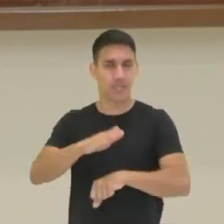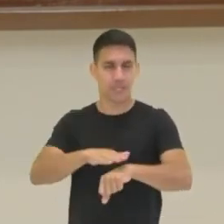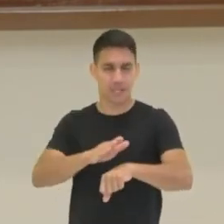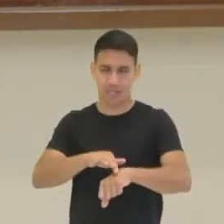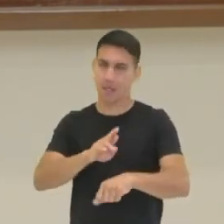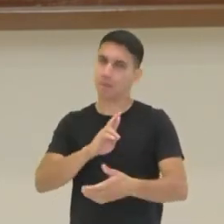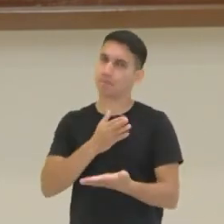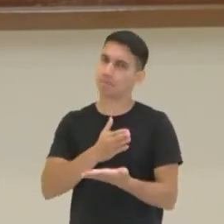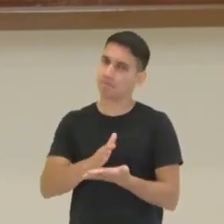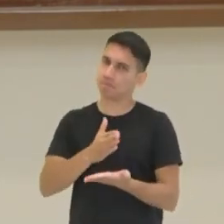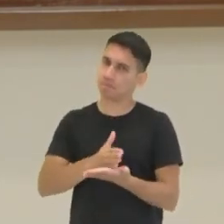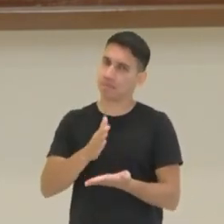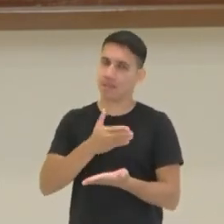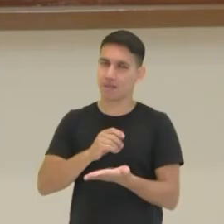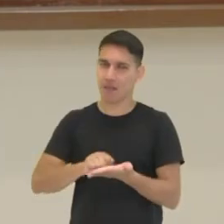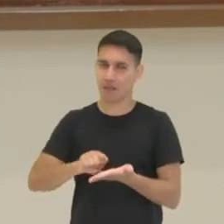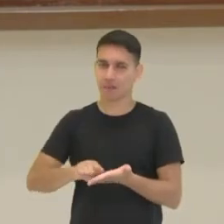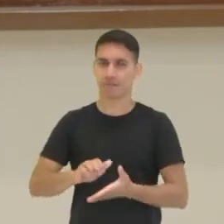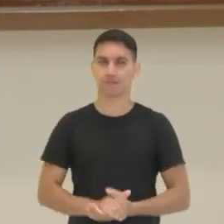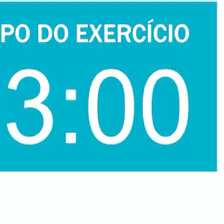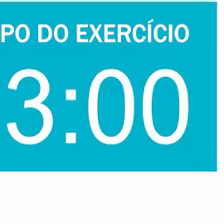para vocês exercitarem a escrita.